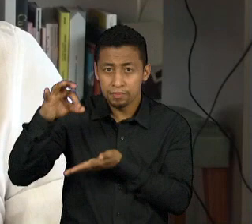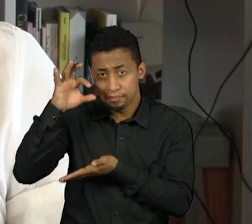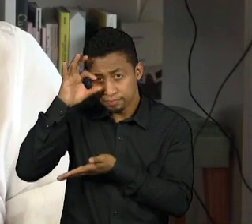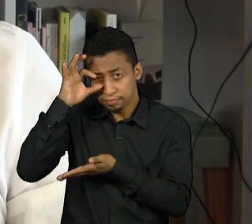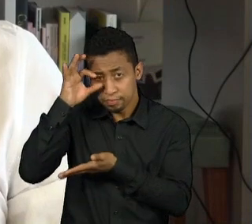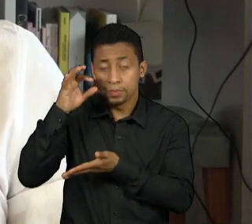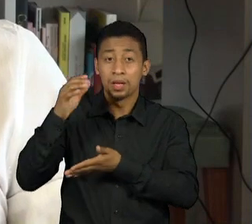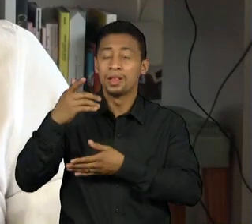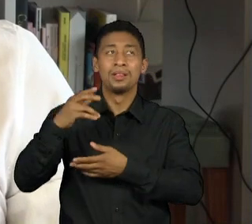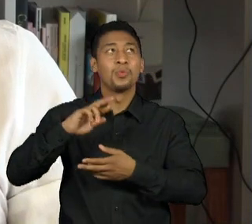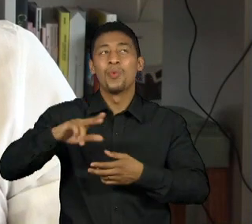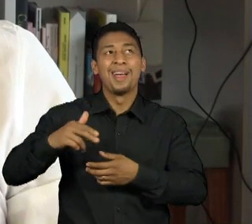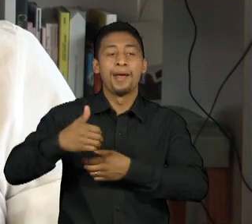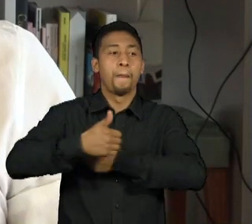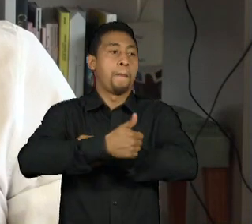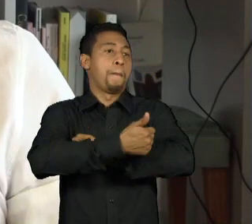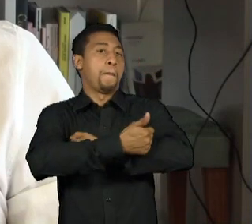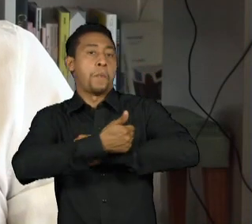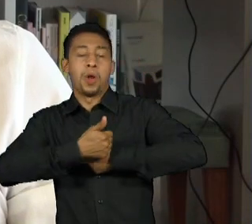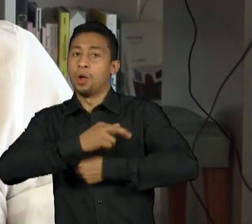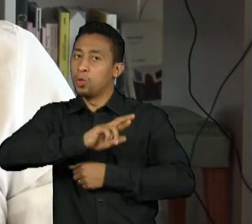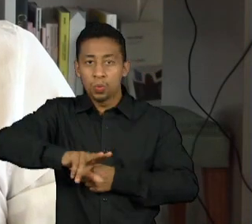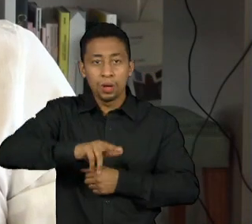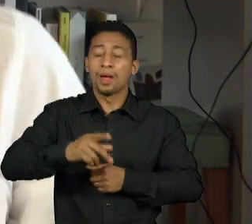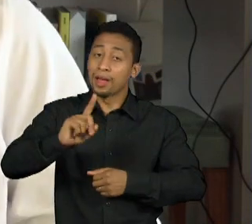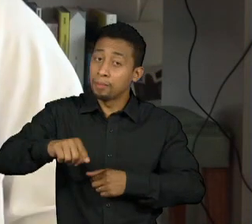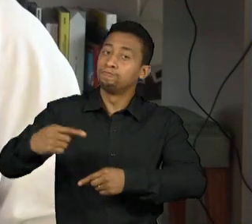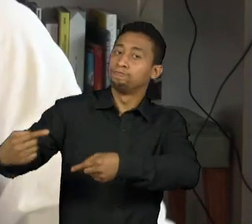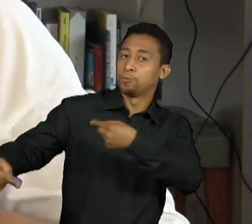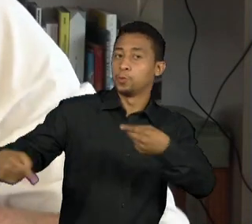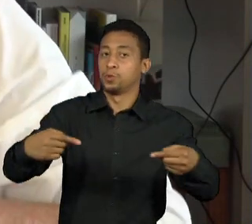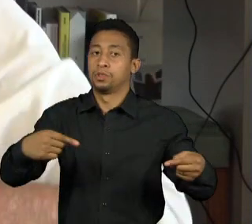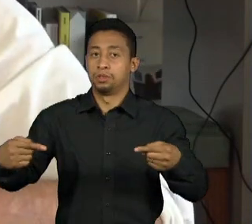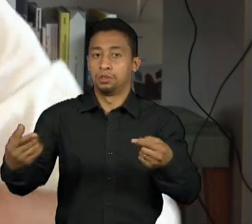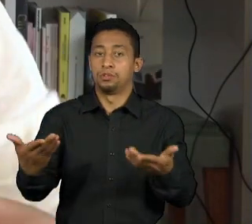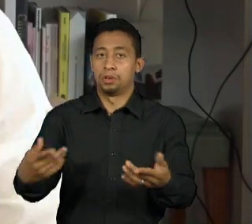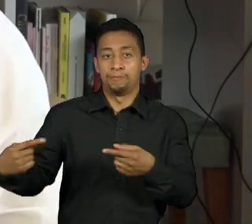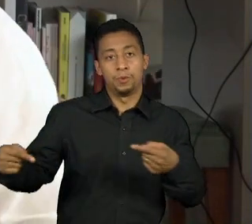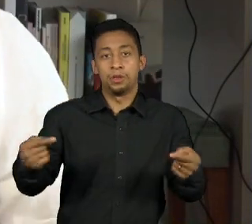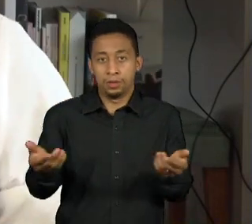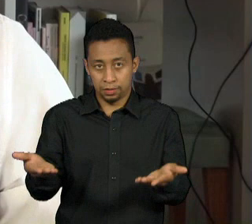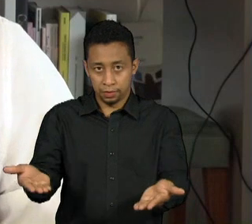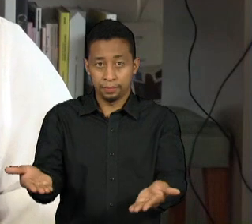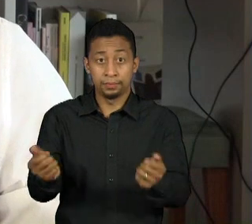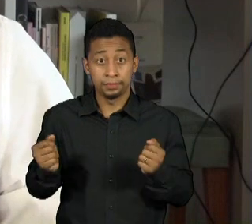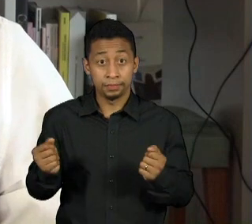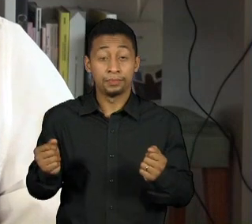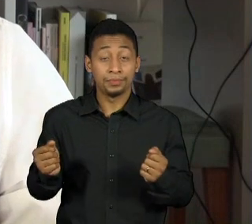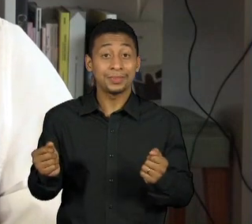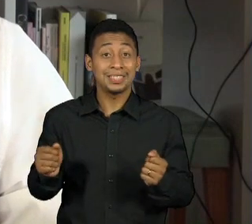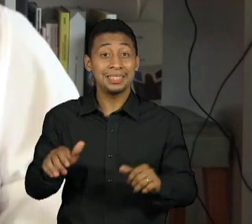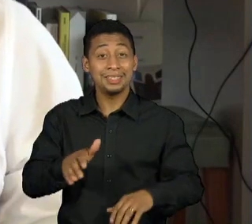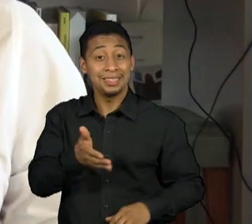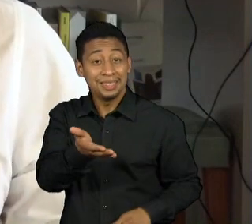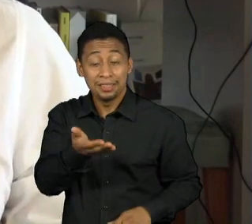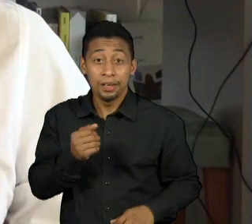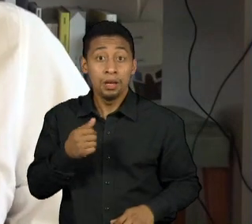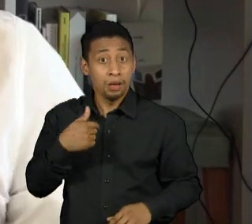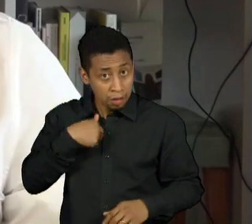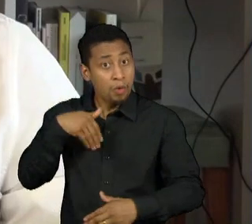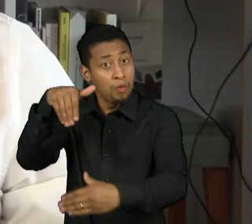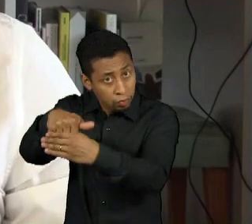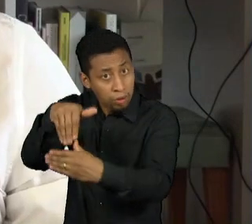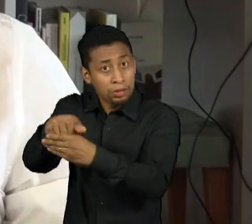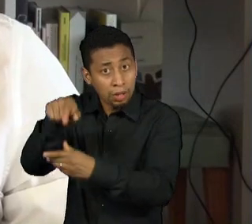questão política. Eu acho que quando, evidentemente, eu não queria que o PT... Eu votei na Dilma,